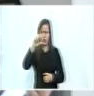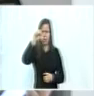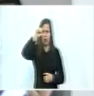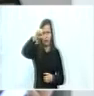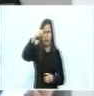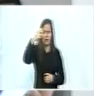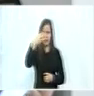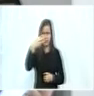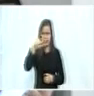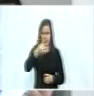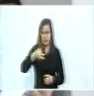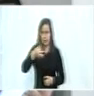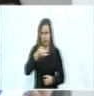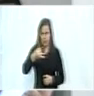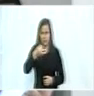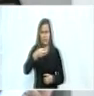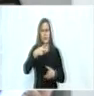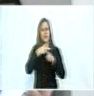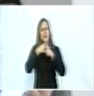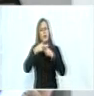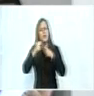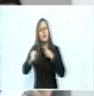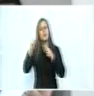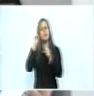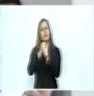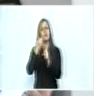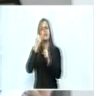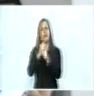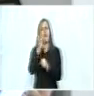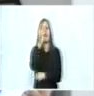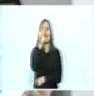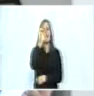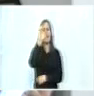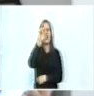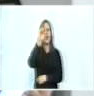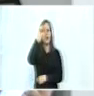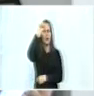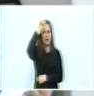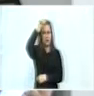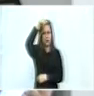R$ 119.750,93, tendo como vencedora a construtora Feranto Limitada,